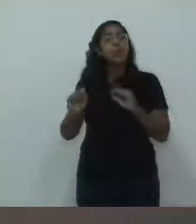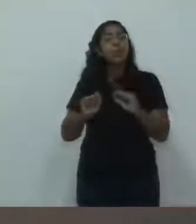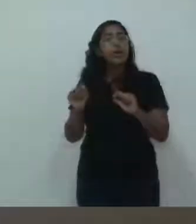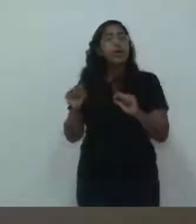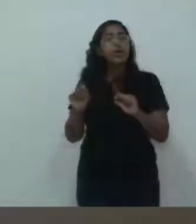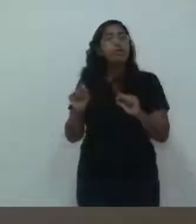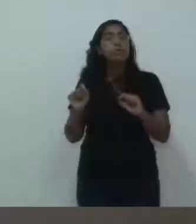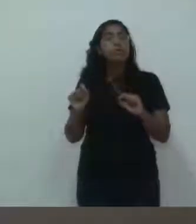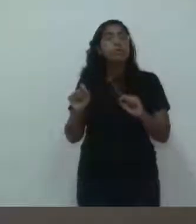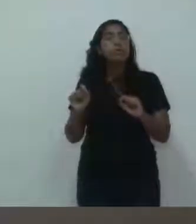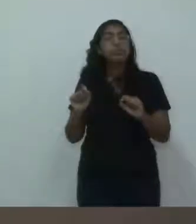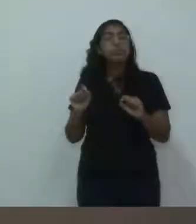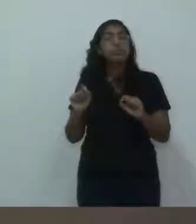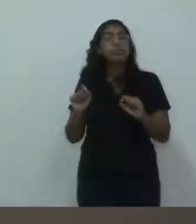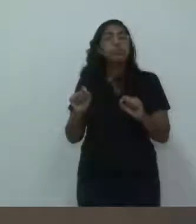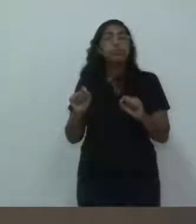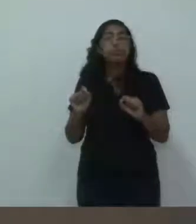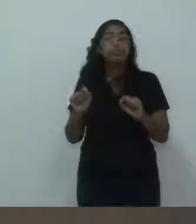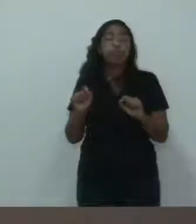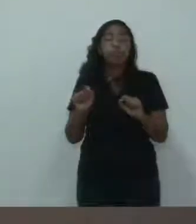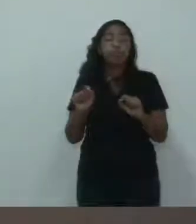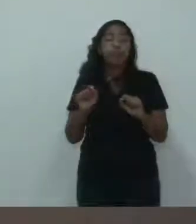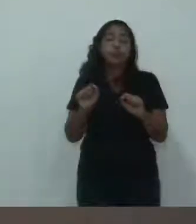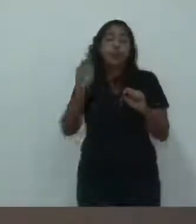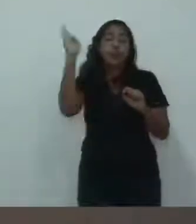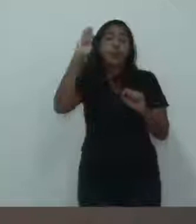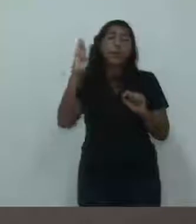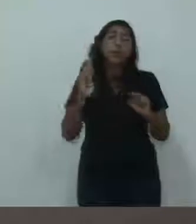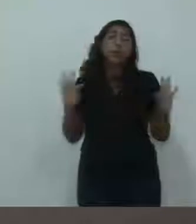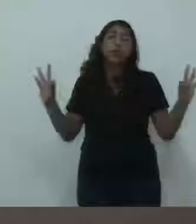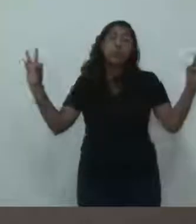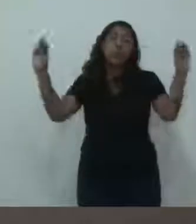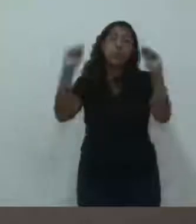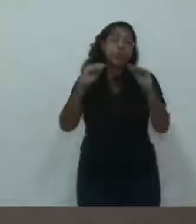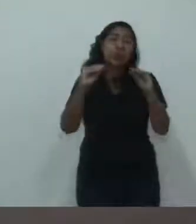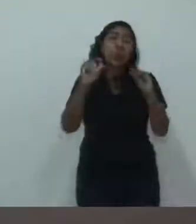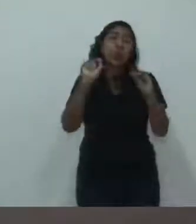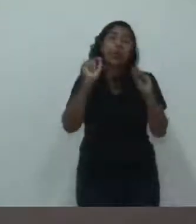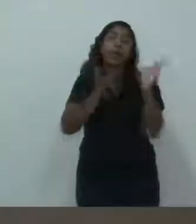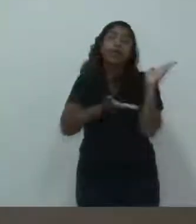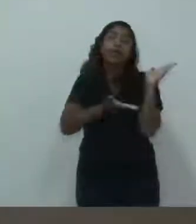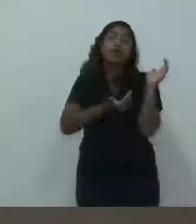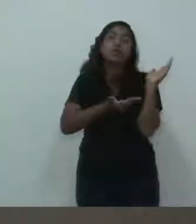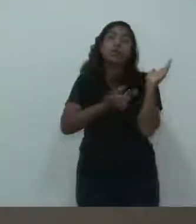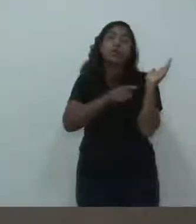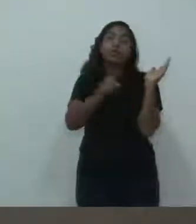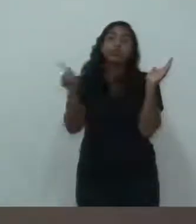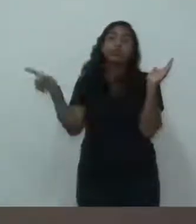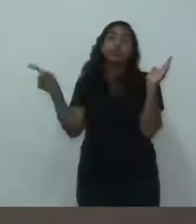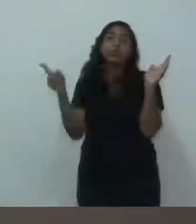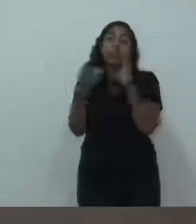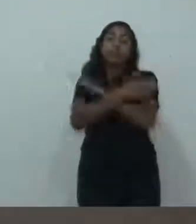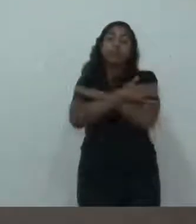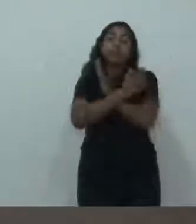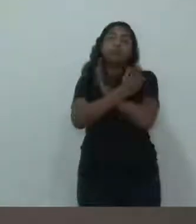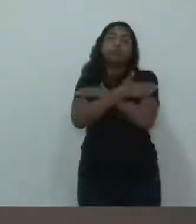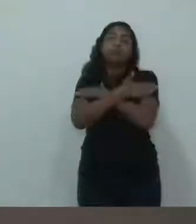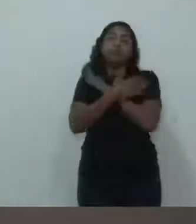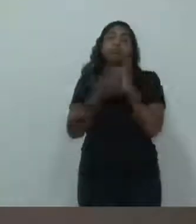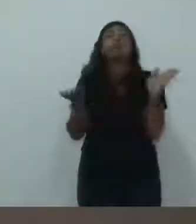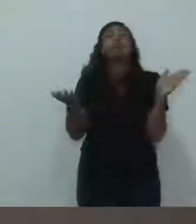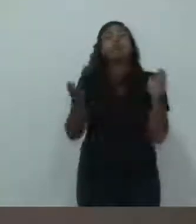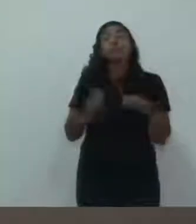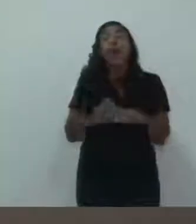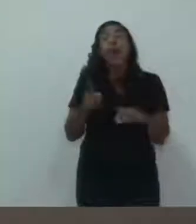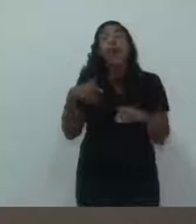que o problema de todo o país, não é? Se você tem jovens sem função, a chance desses jovens